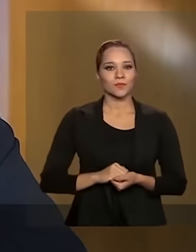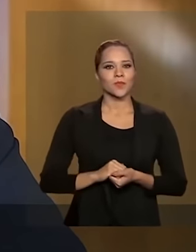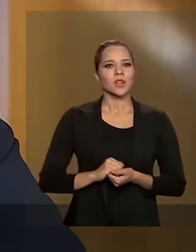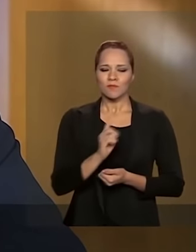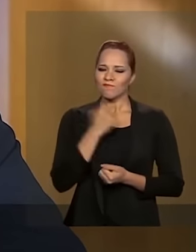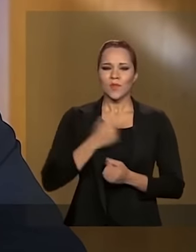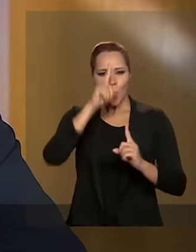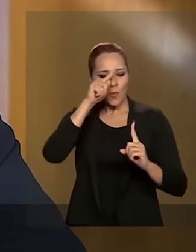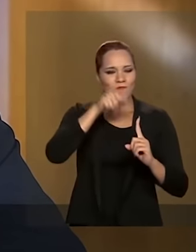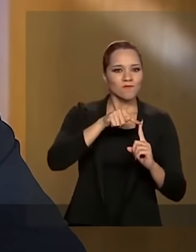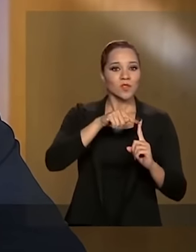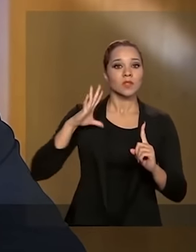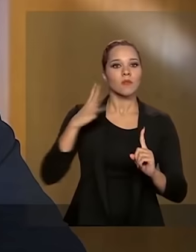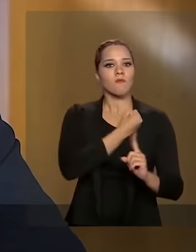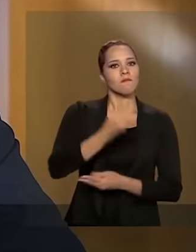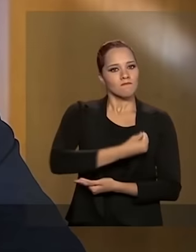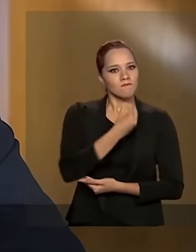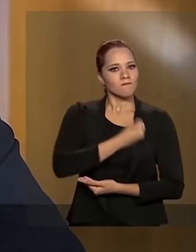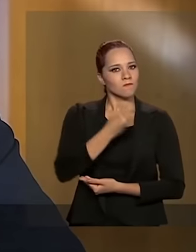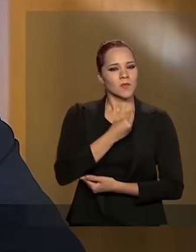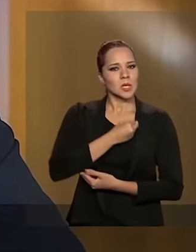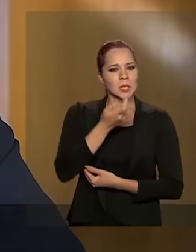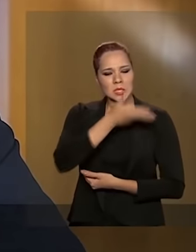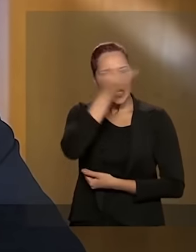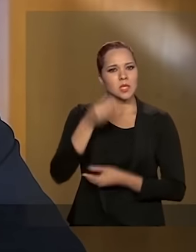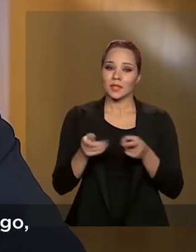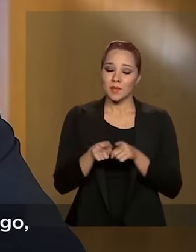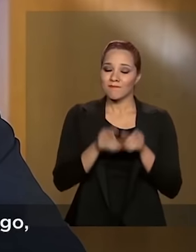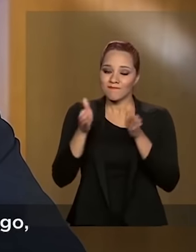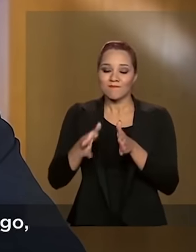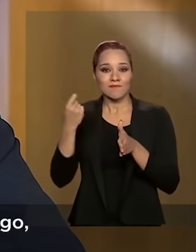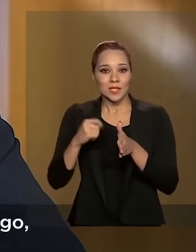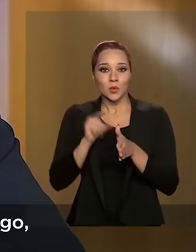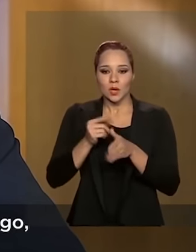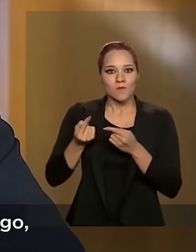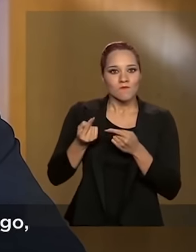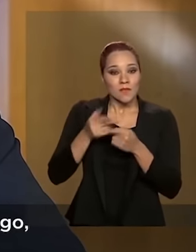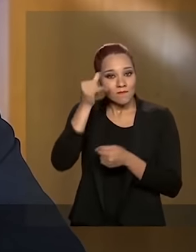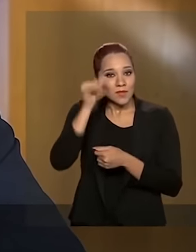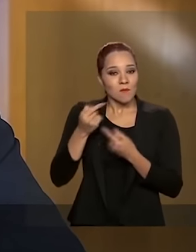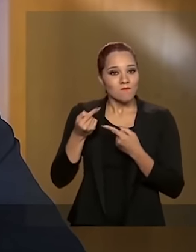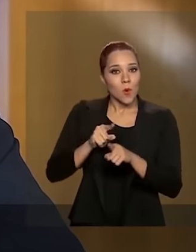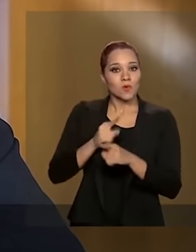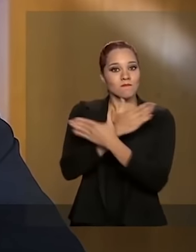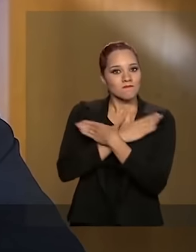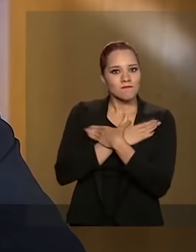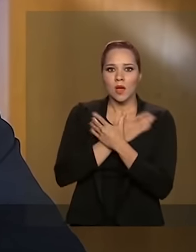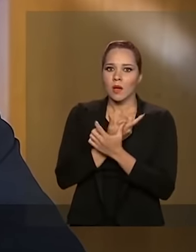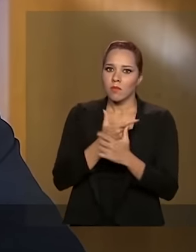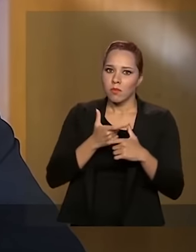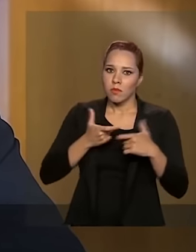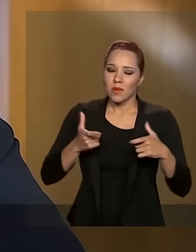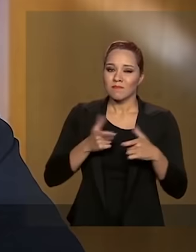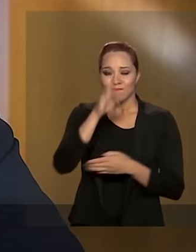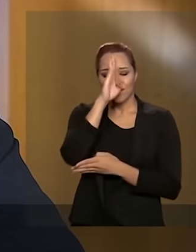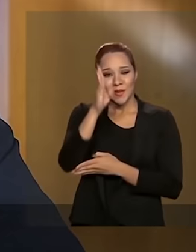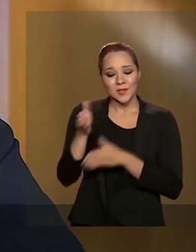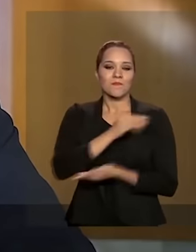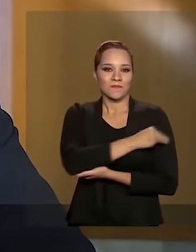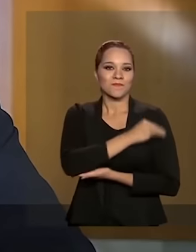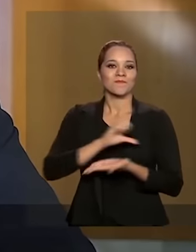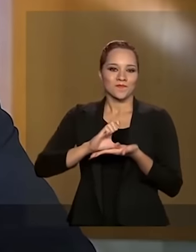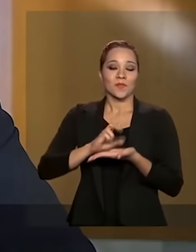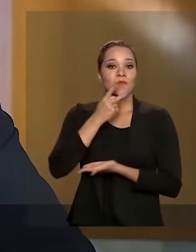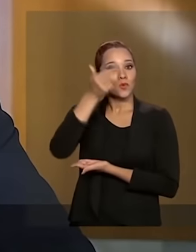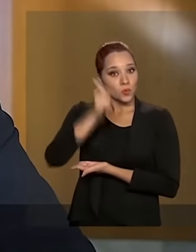vida colega temos uma visão salva-vidas sem deixar para trás os invernos temos que combater o desemprego que cresce rapidamente em especial